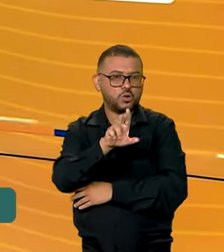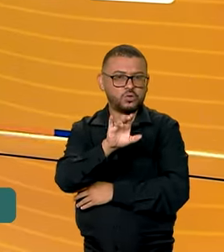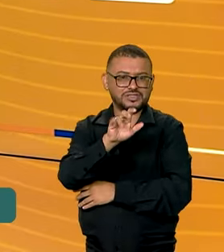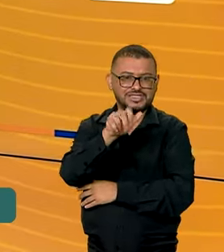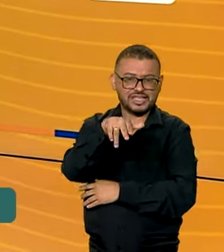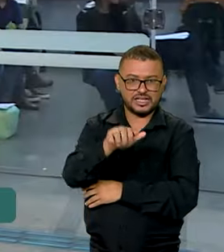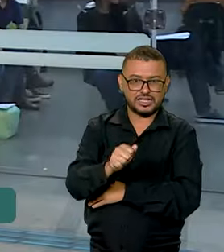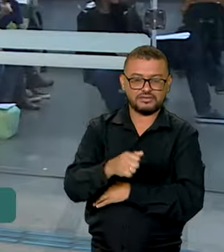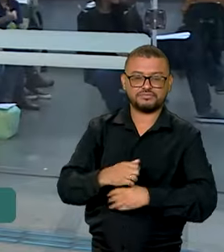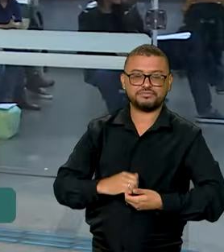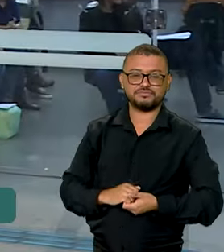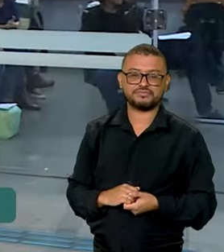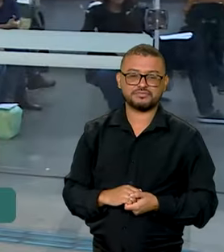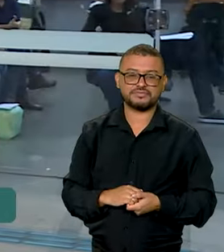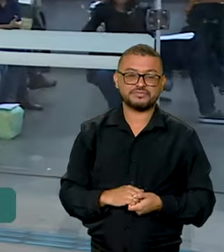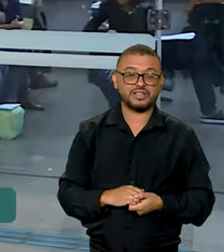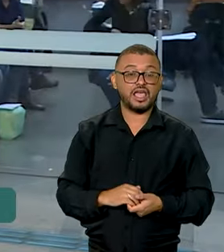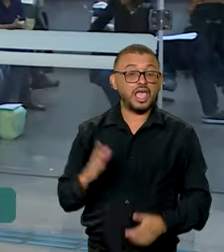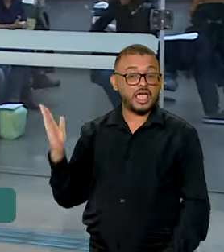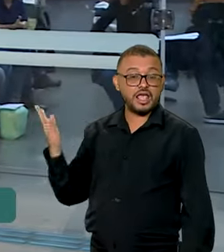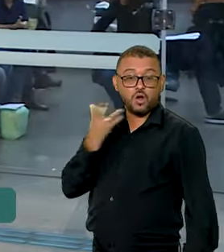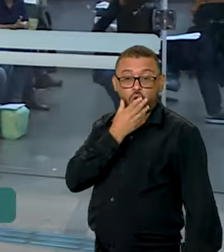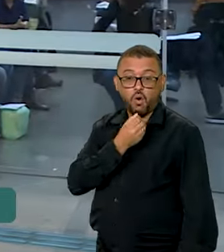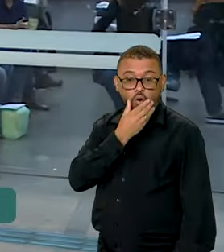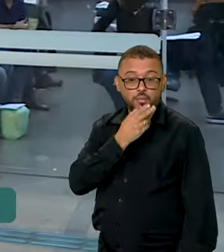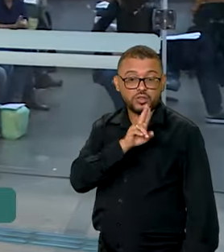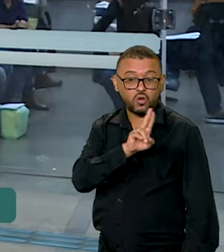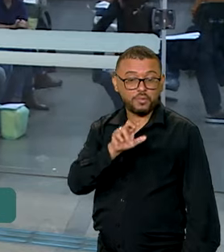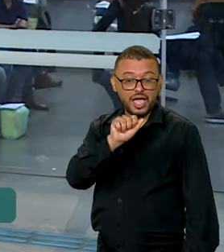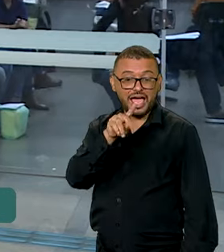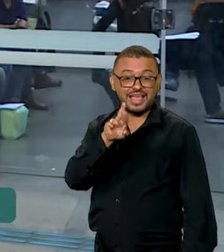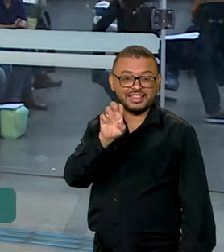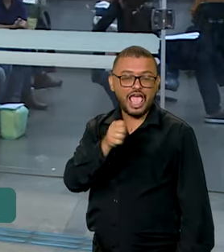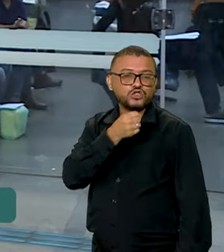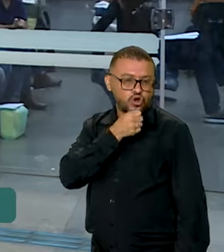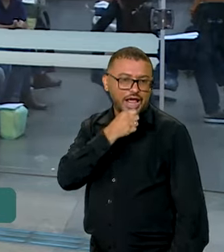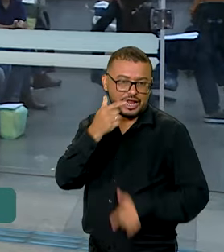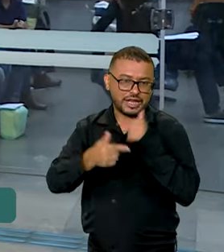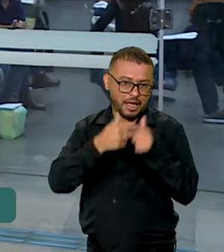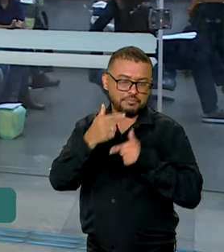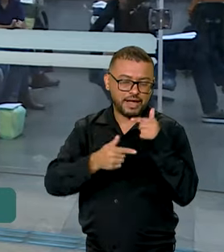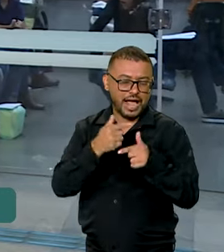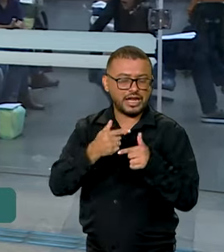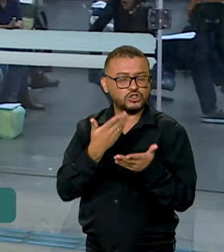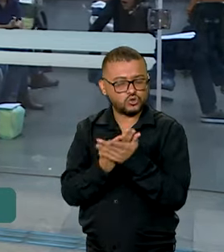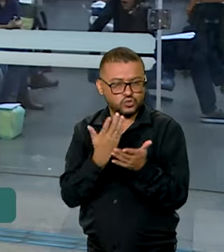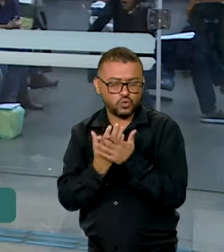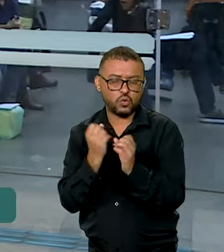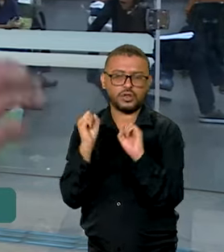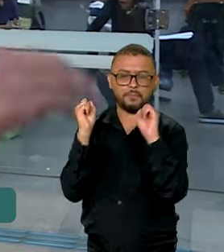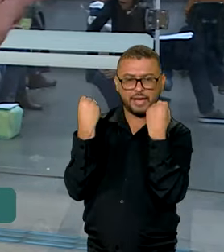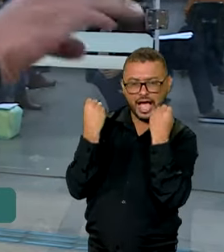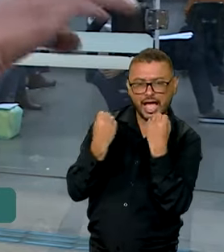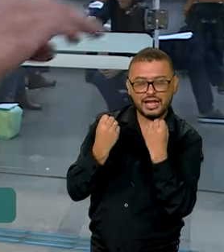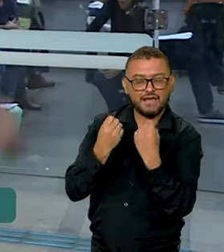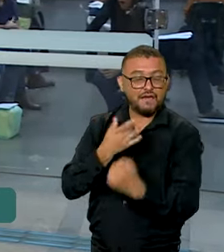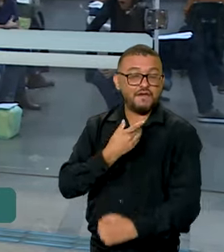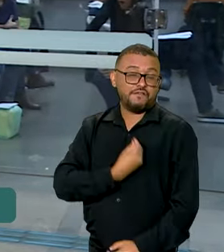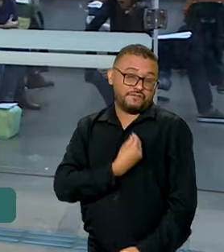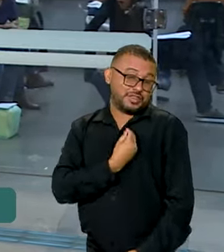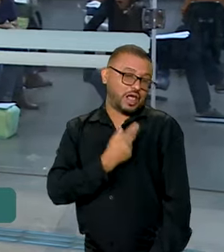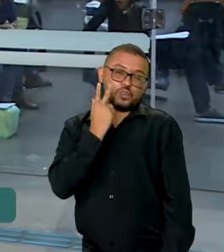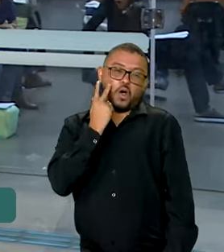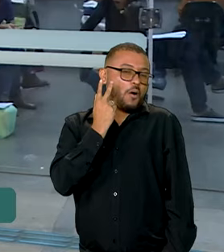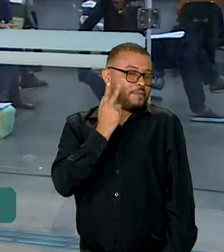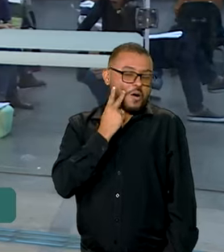Holanda. André é jornalista. Ele trabalha, estuda, malha, leva uma vida normal como